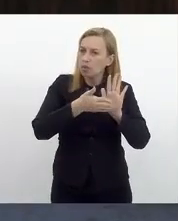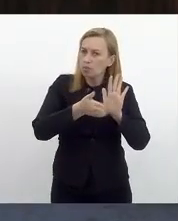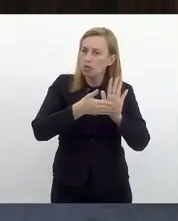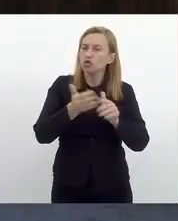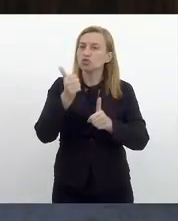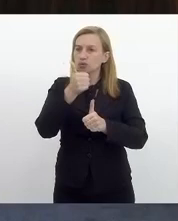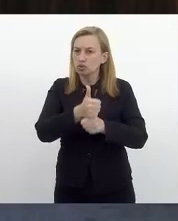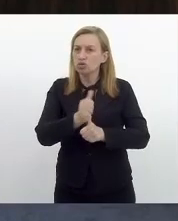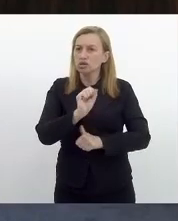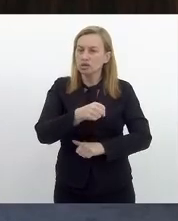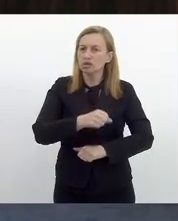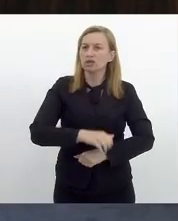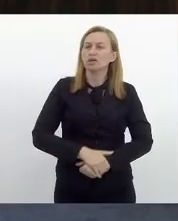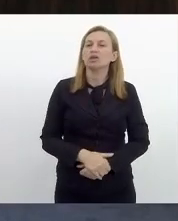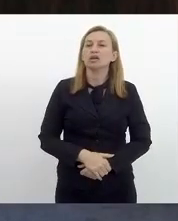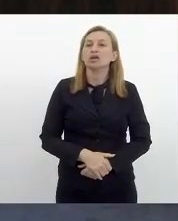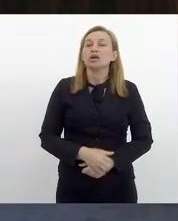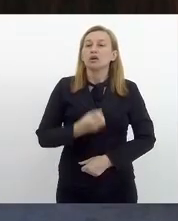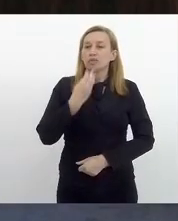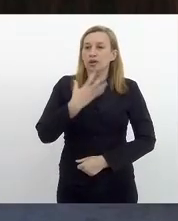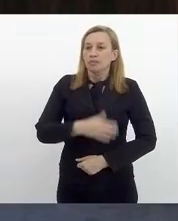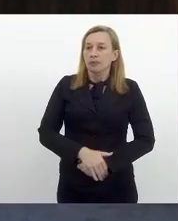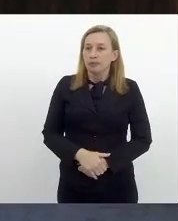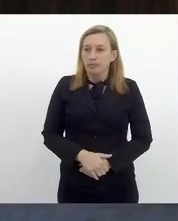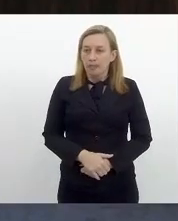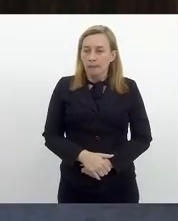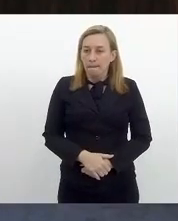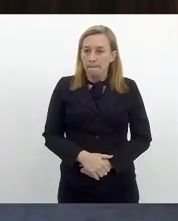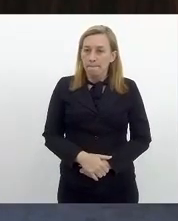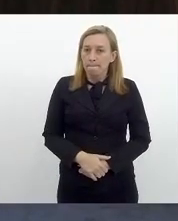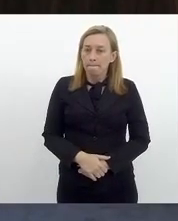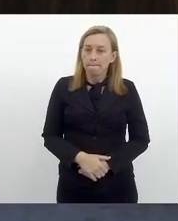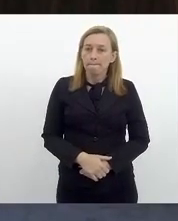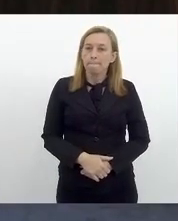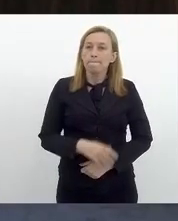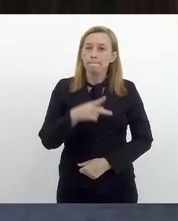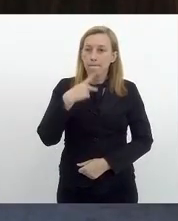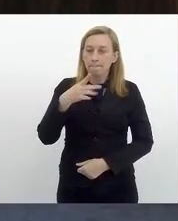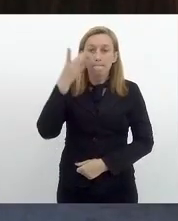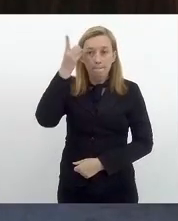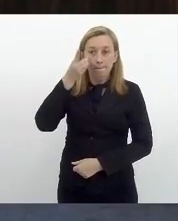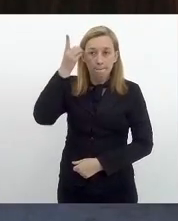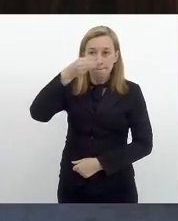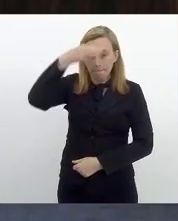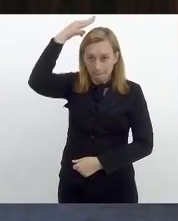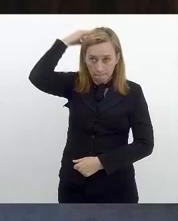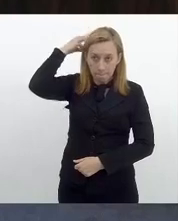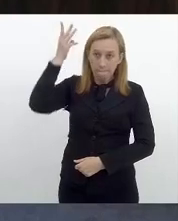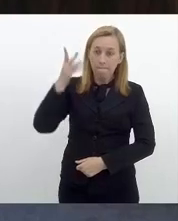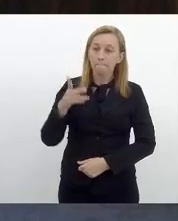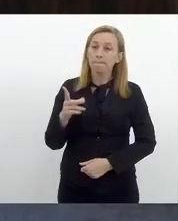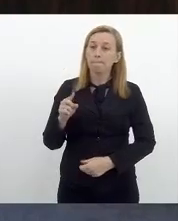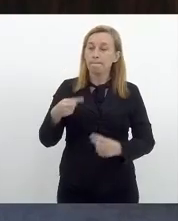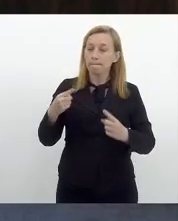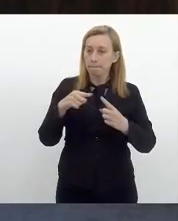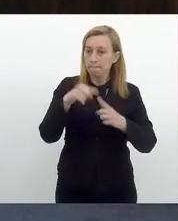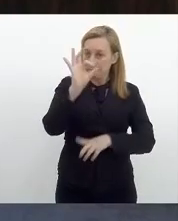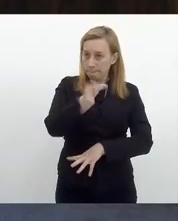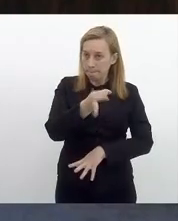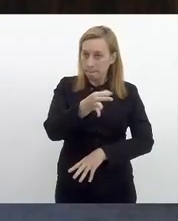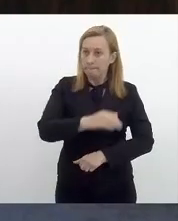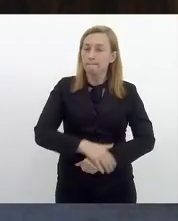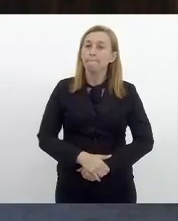proposta exato tá bem eu vou aqui ratificar palavra Deputado Márcio Pacheco no sentido a gente da objetividade de